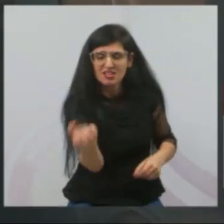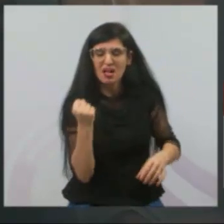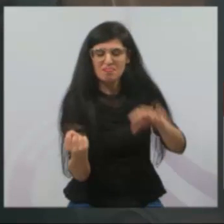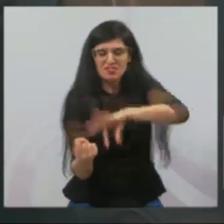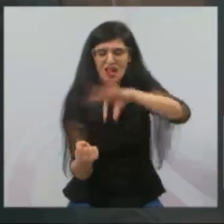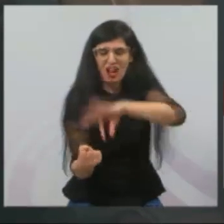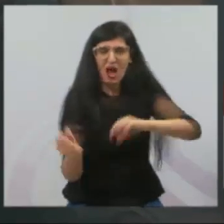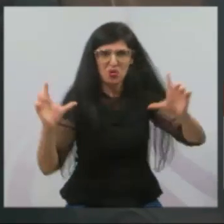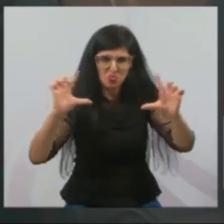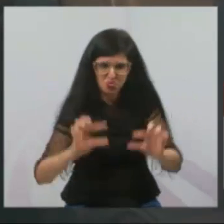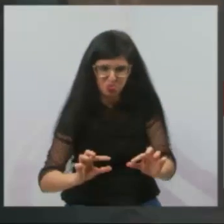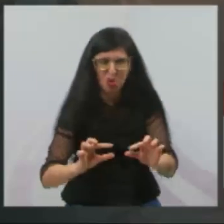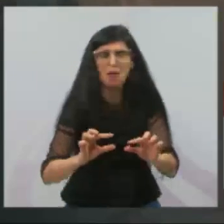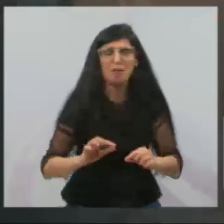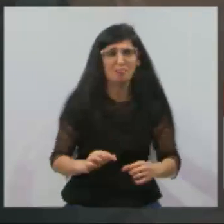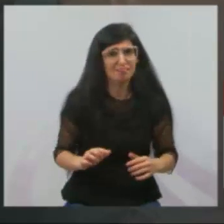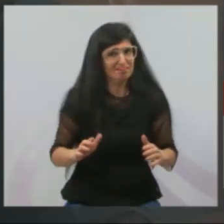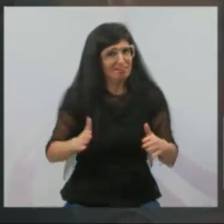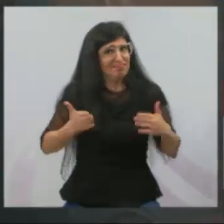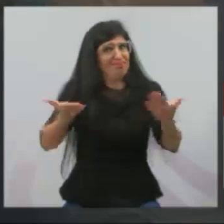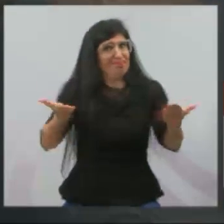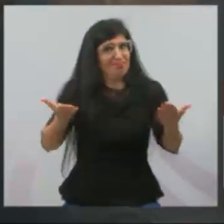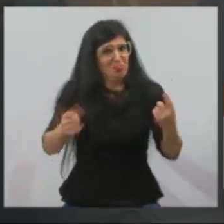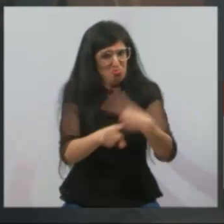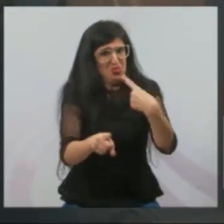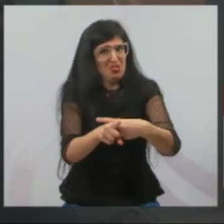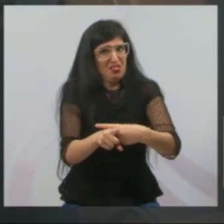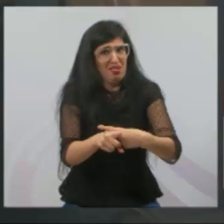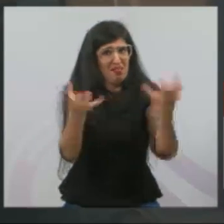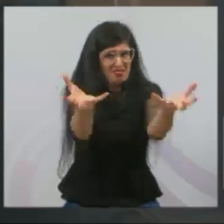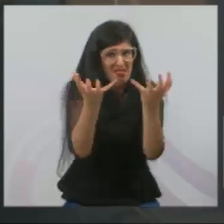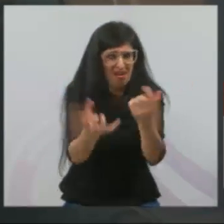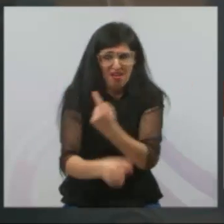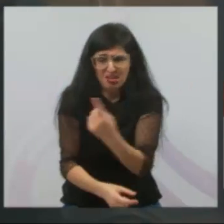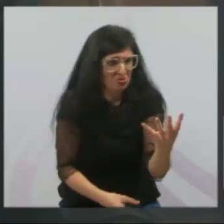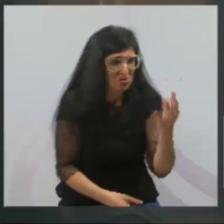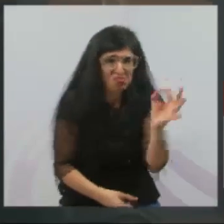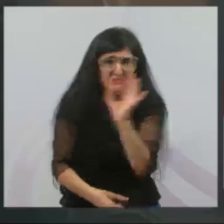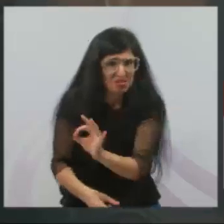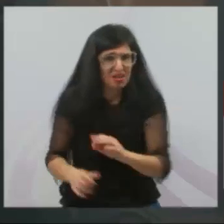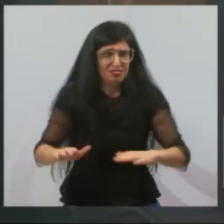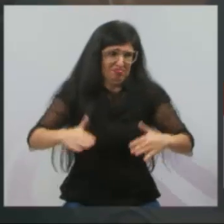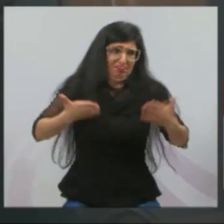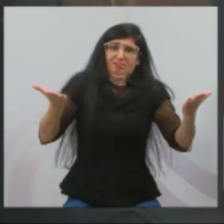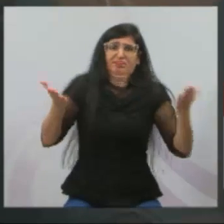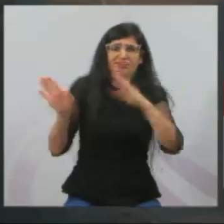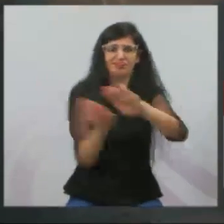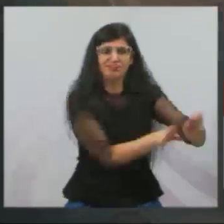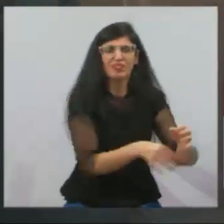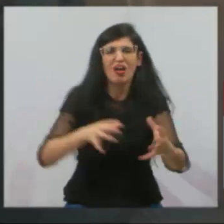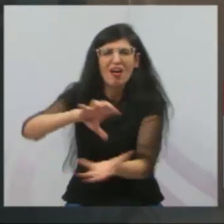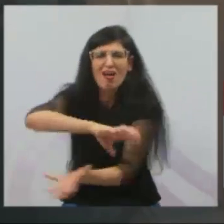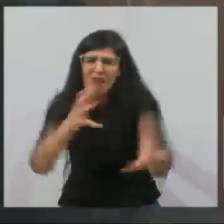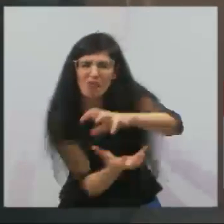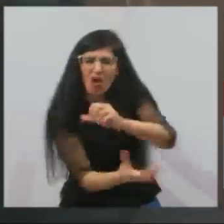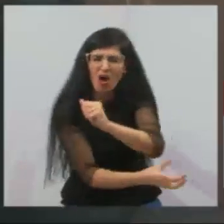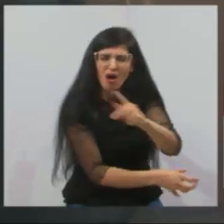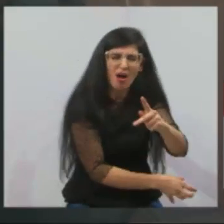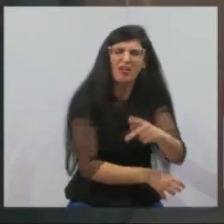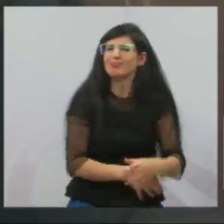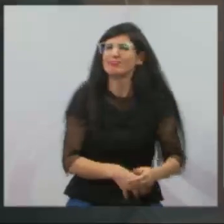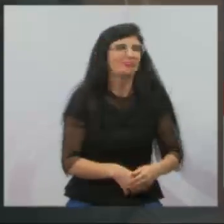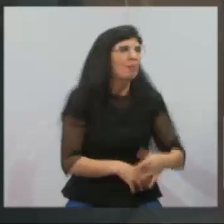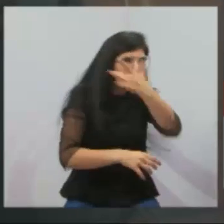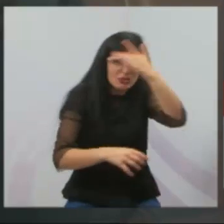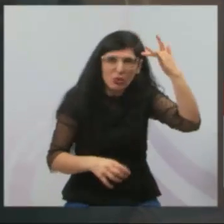gente observar as condições atuais. É verdade que quando foi realizada a reforma da Previdência, não se previu a pandemia.